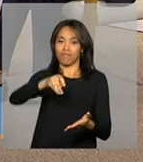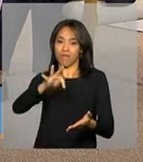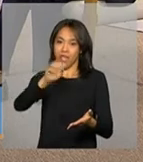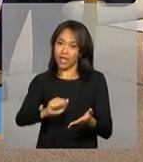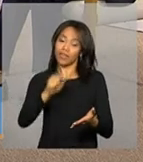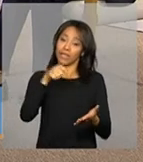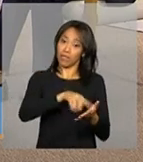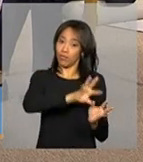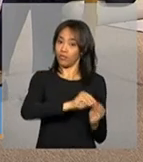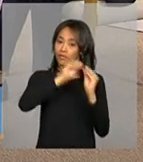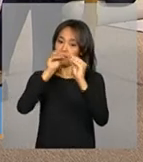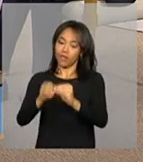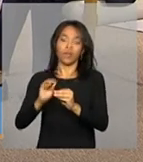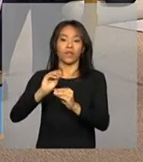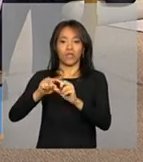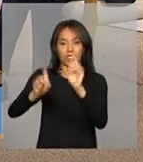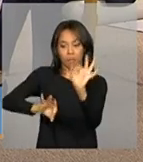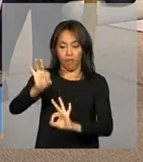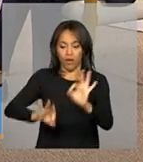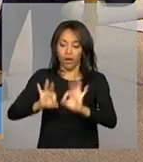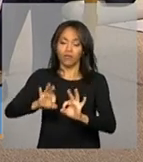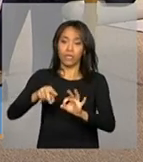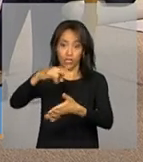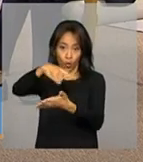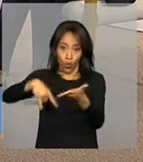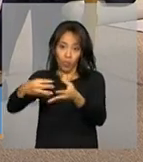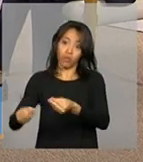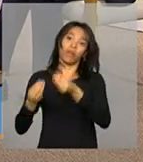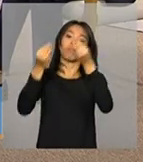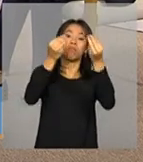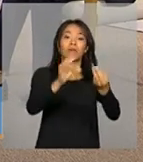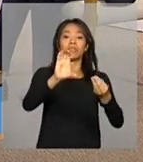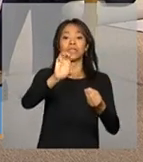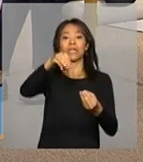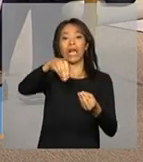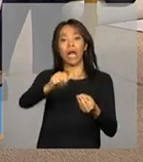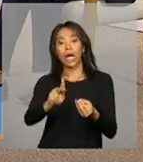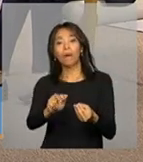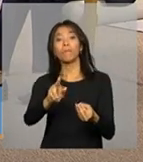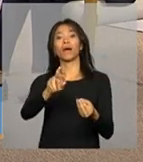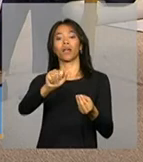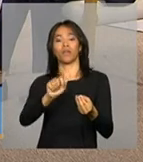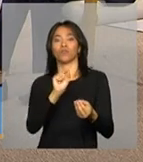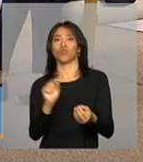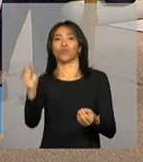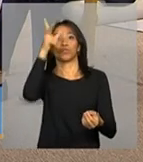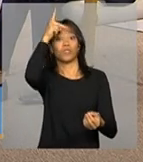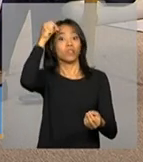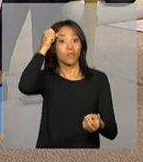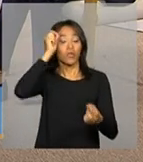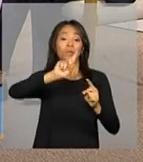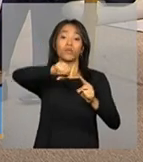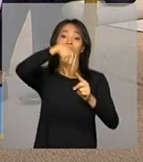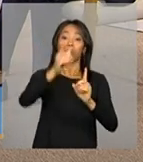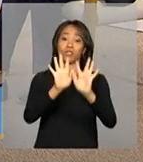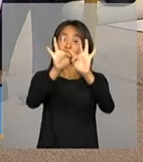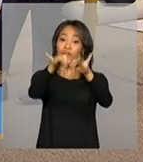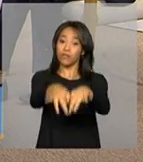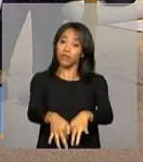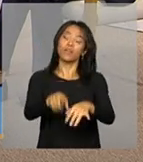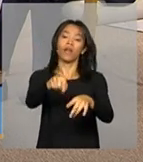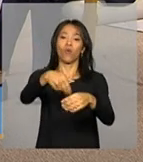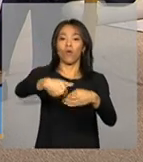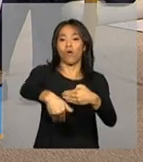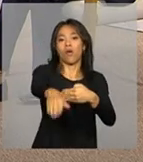anual que deverá e para as câmaras municipais é agora no final de agosto e as conferências municipais e também cerram agora no mês de agosto